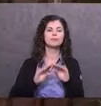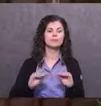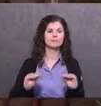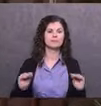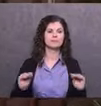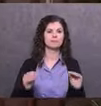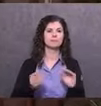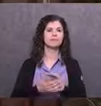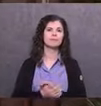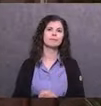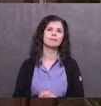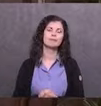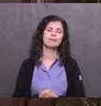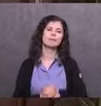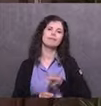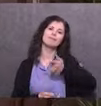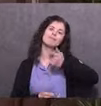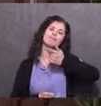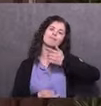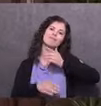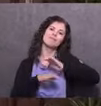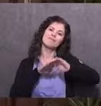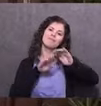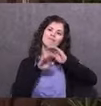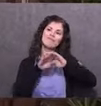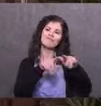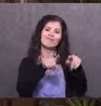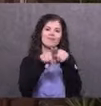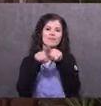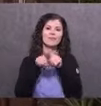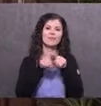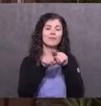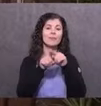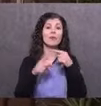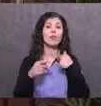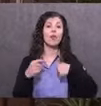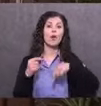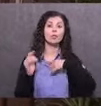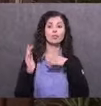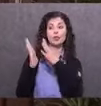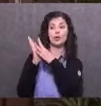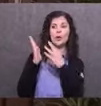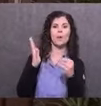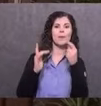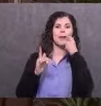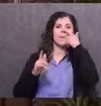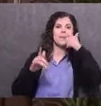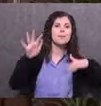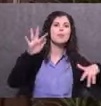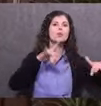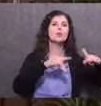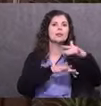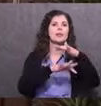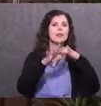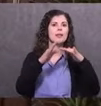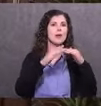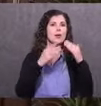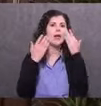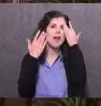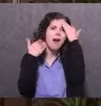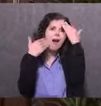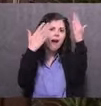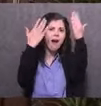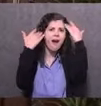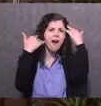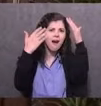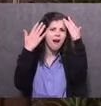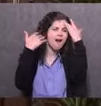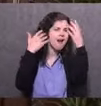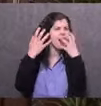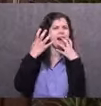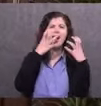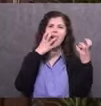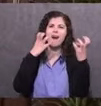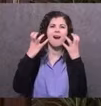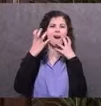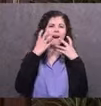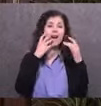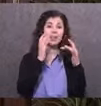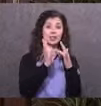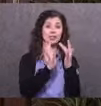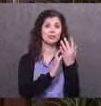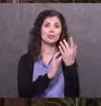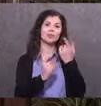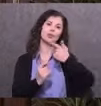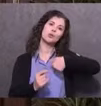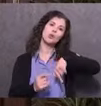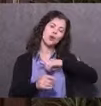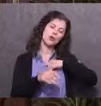Imitemos, irmãos caríssimos, a multidão que aclamava Jesus na cidade santa de Jerusalém e caminhemos